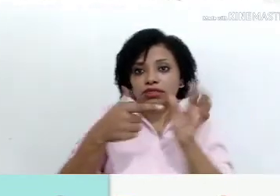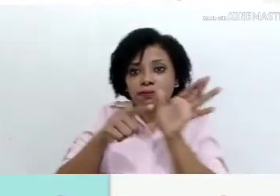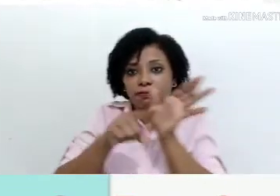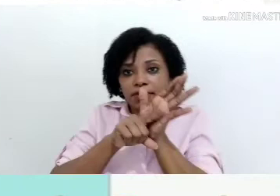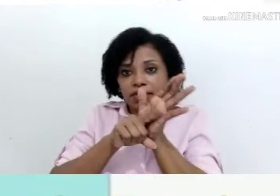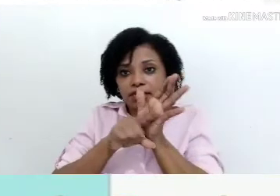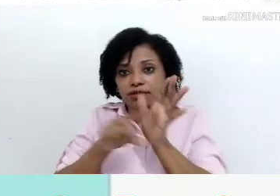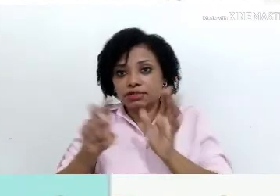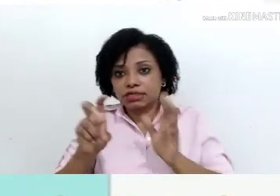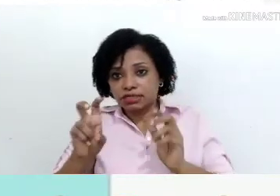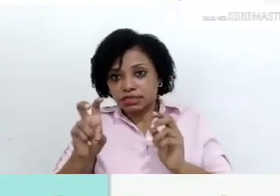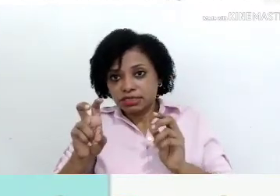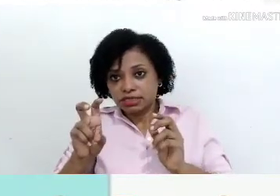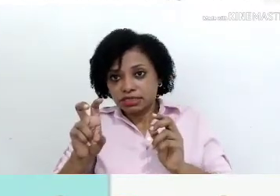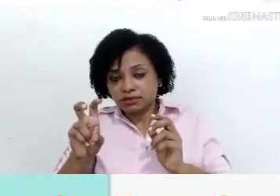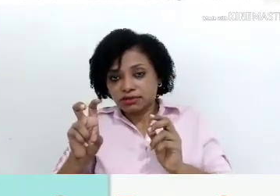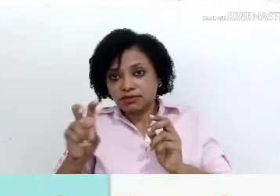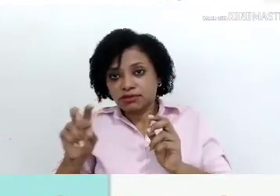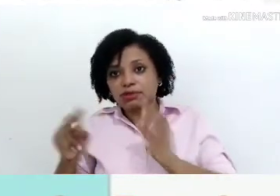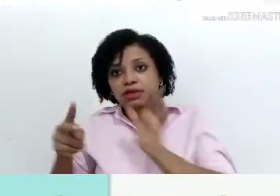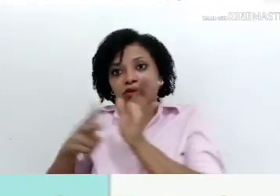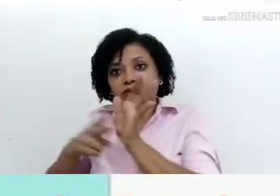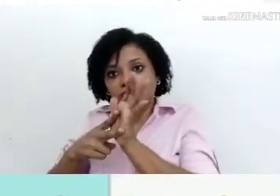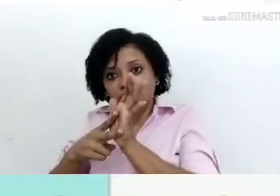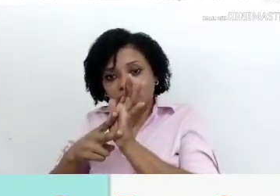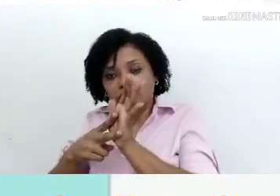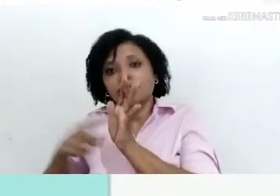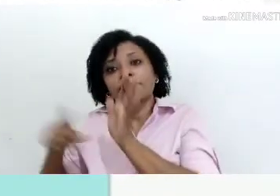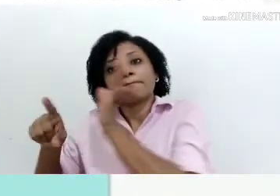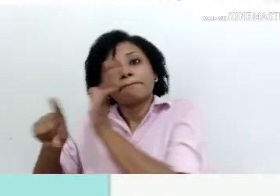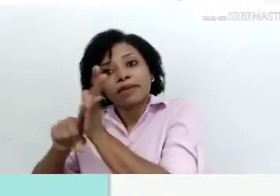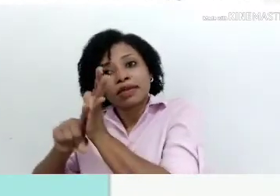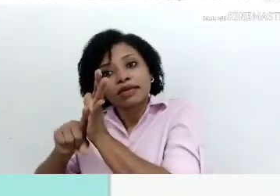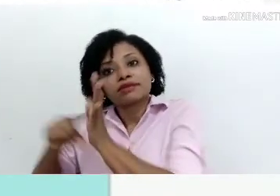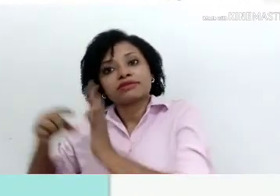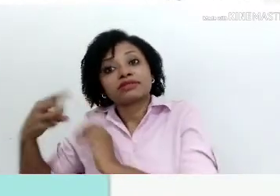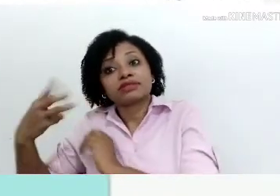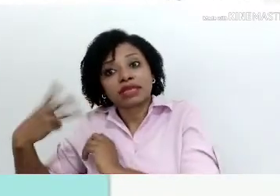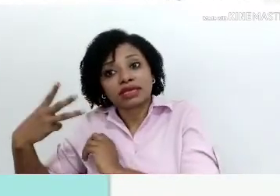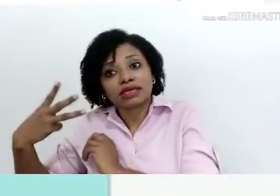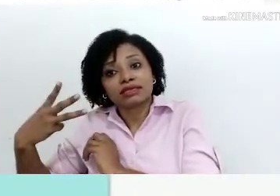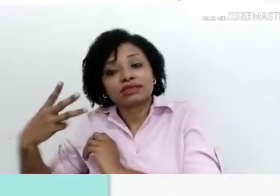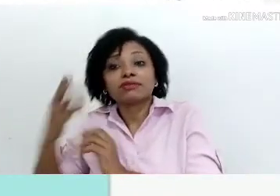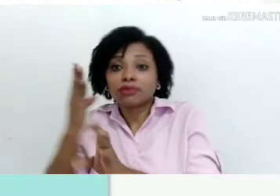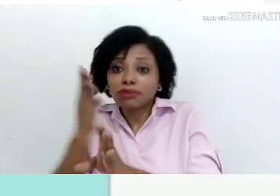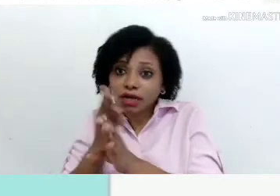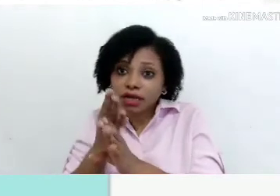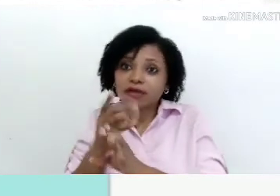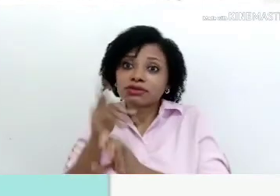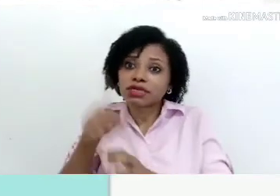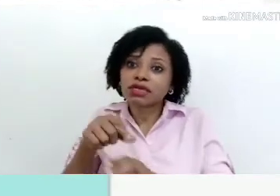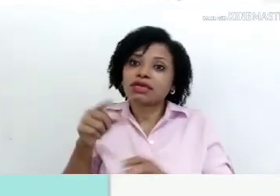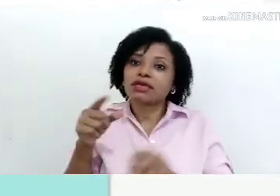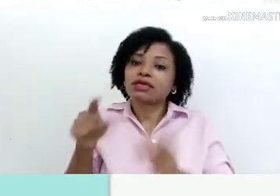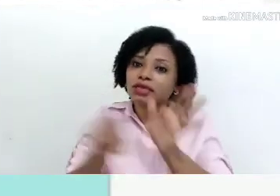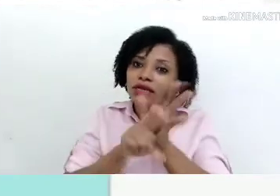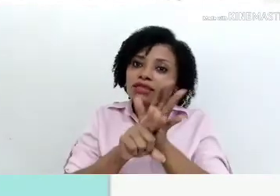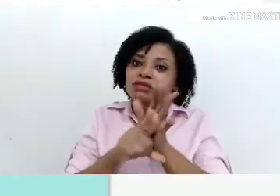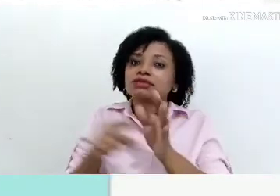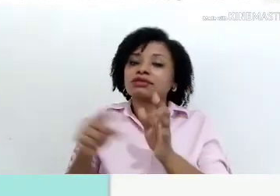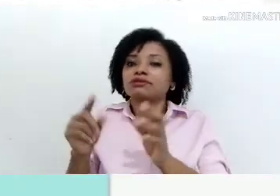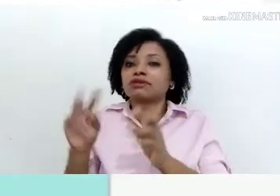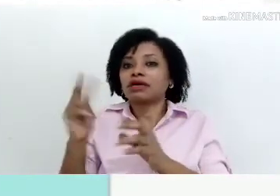5 menos 3. Por isso que o ΔH é negativo, menor do que zero, tá, pessoal?